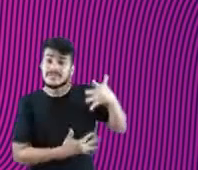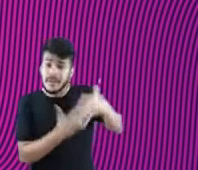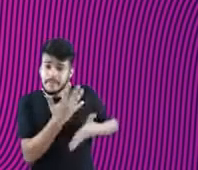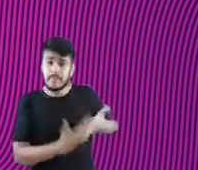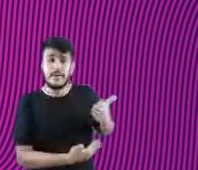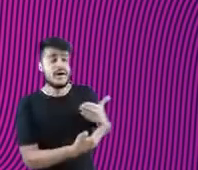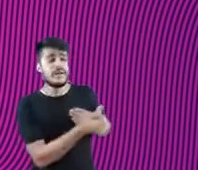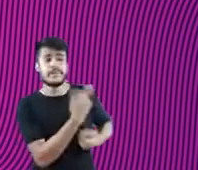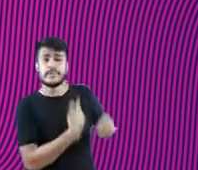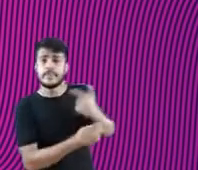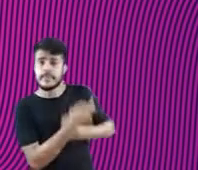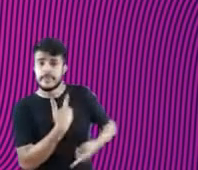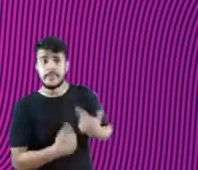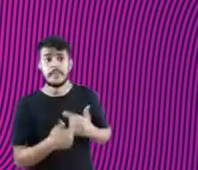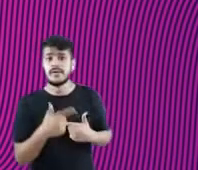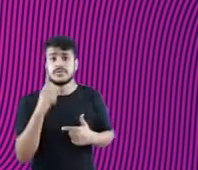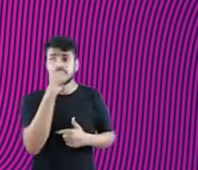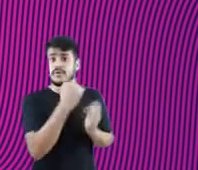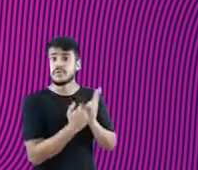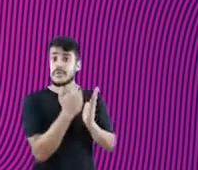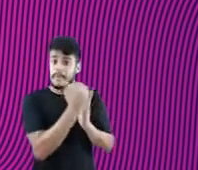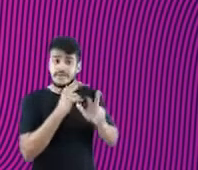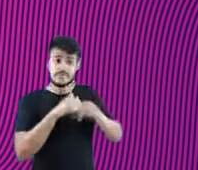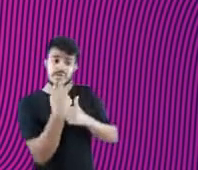de dificuldade, né?